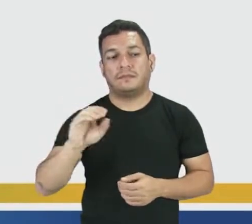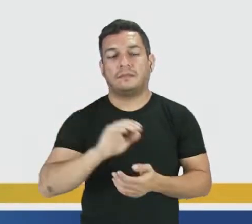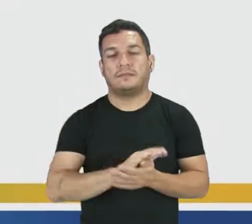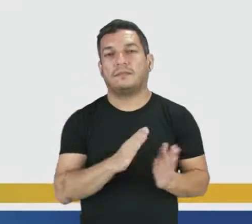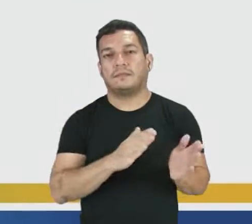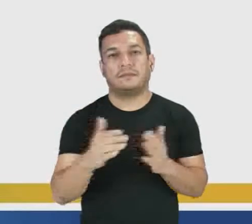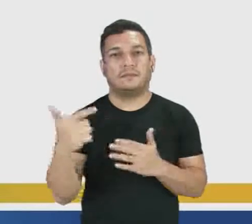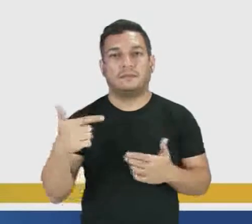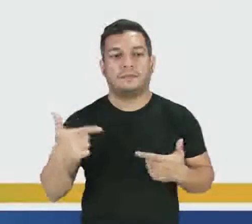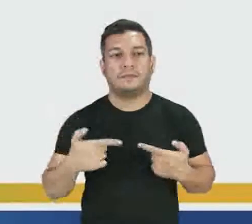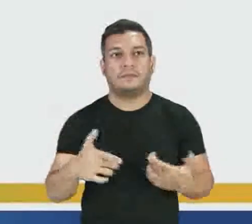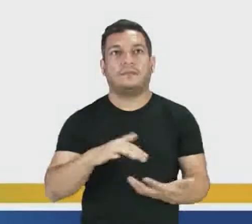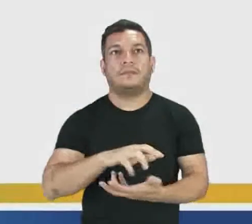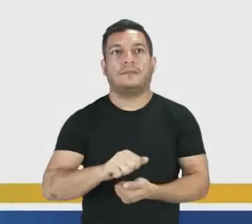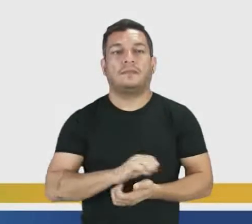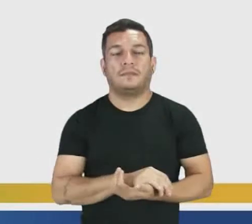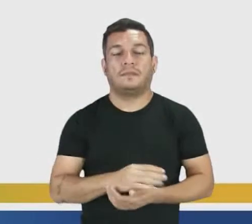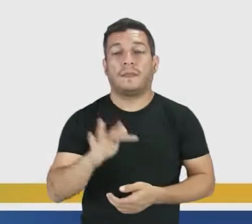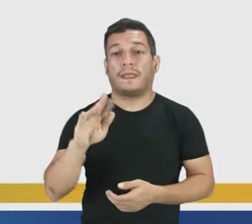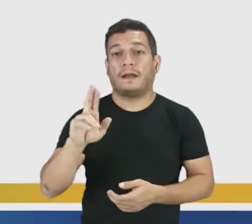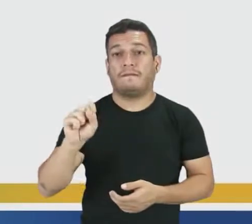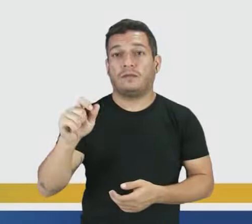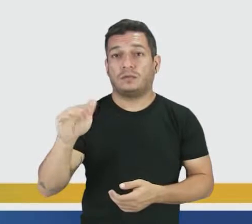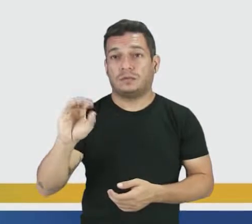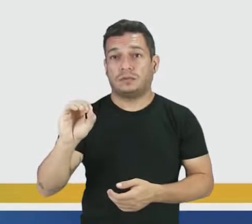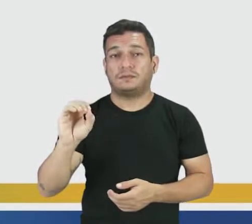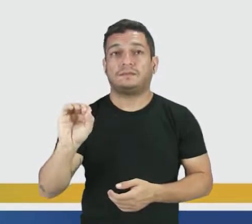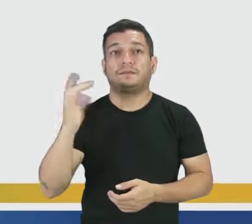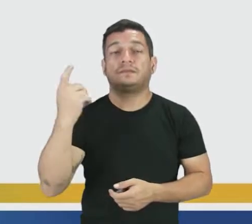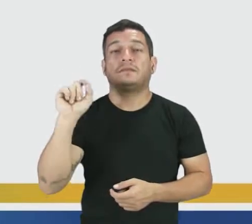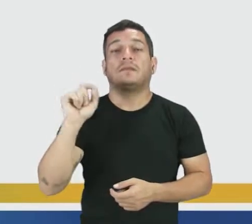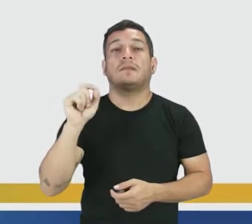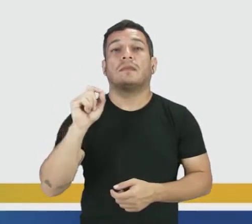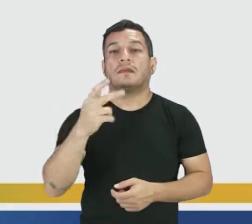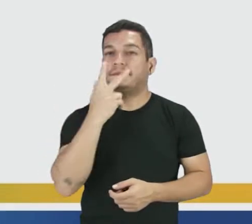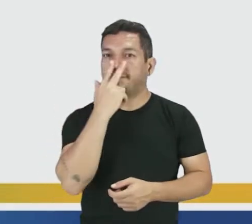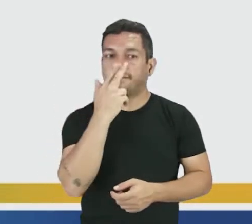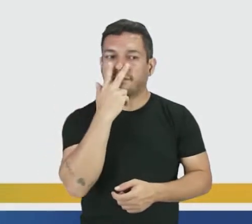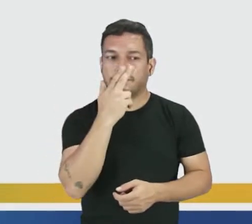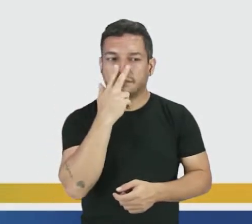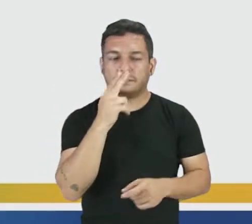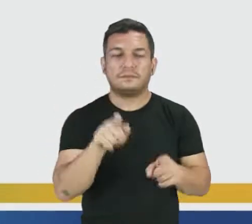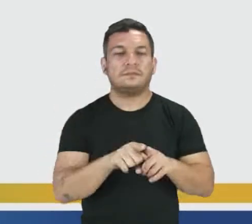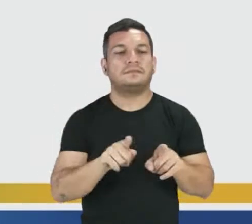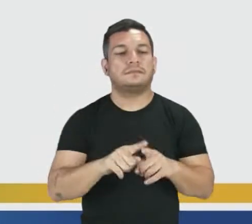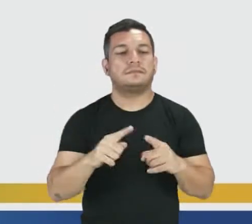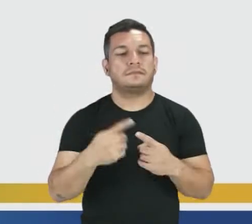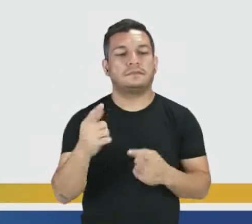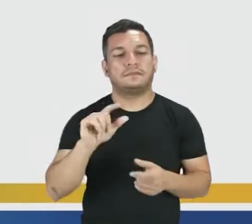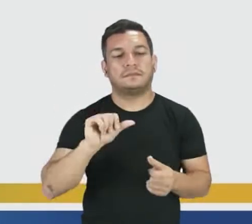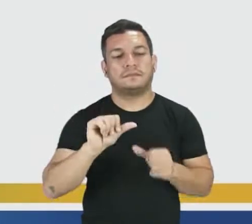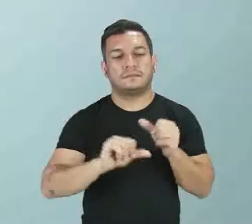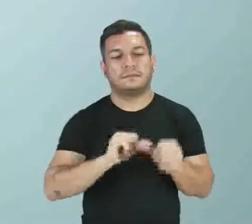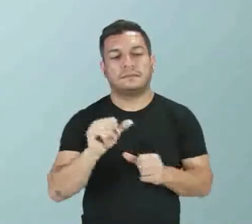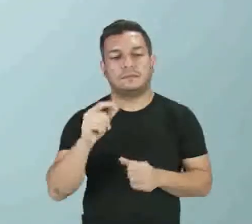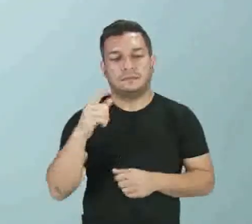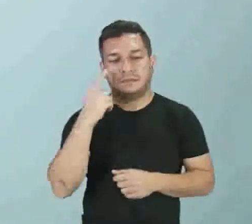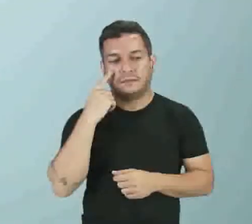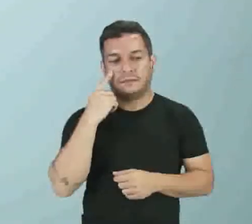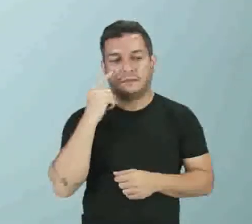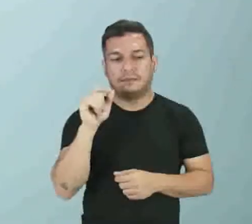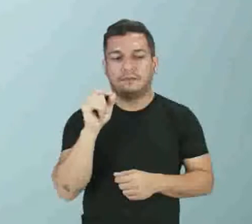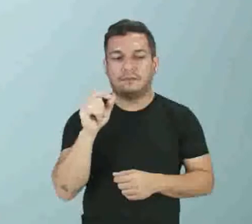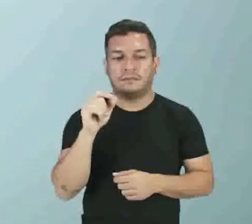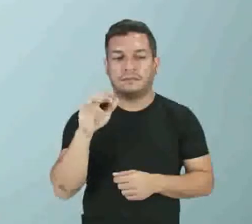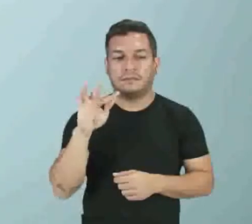durante a Segunda Guerra Mundial. Essa fusão nuclear ocorre de uma forma parecida, só que é o reverso. Se por vez